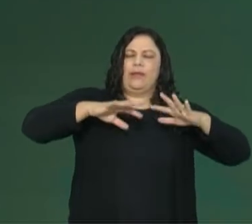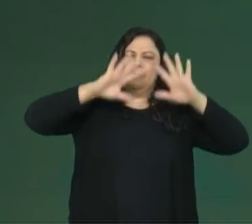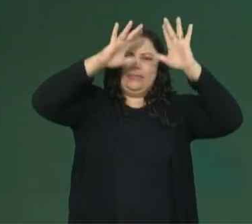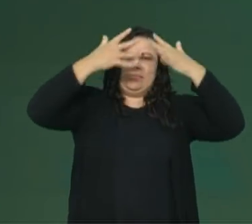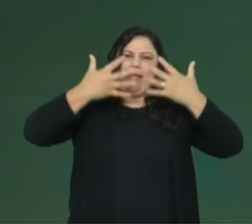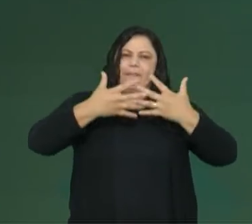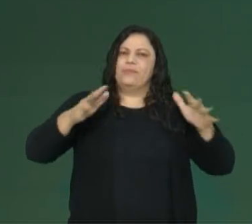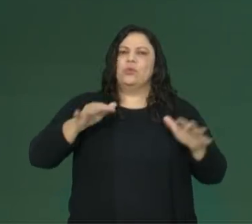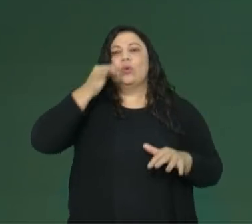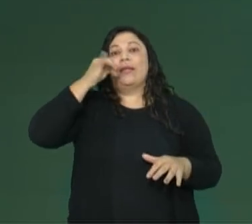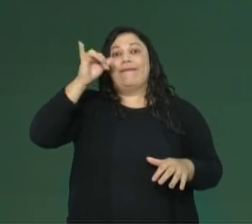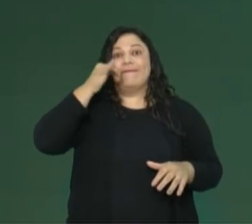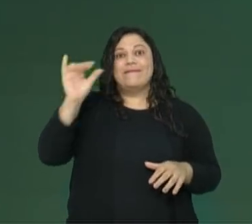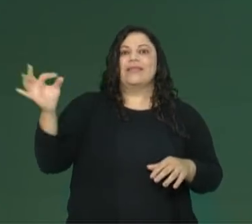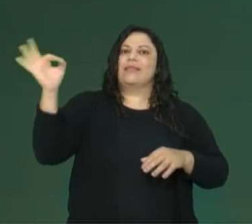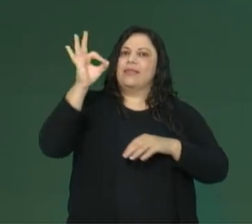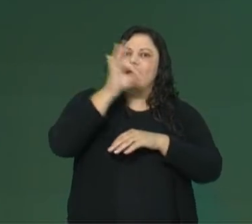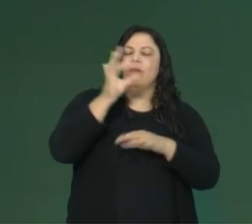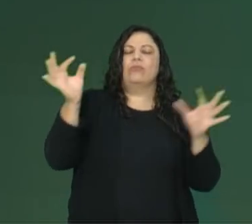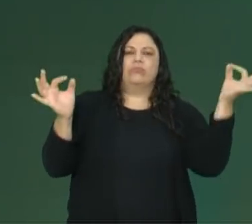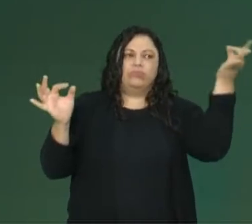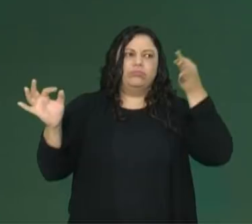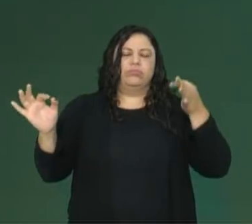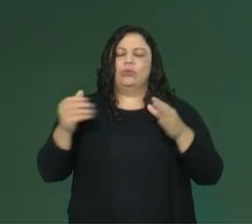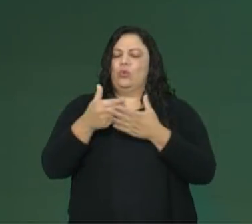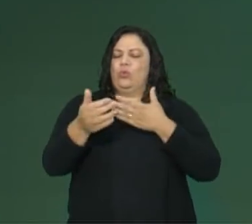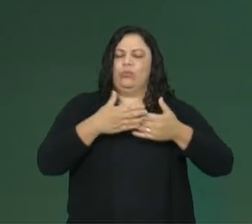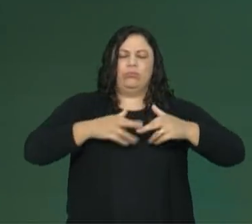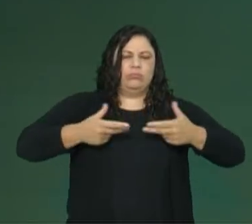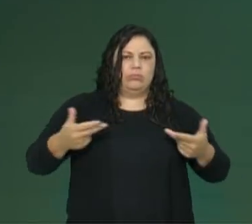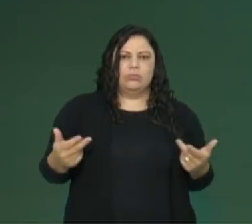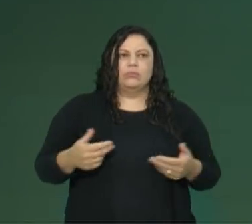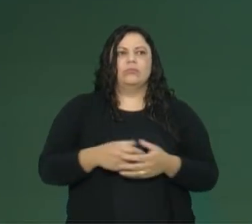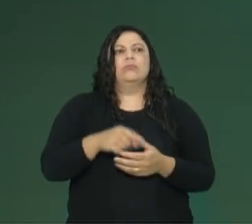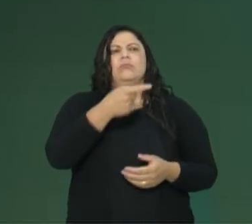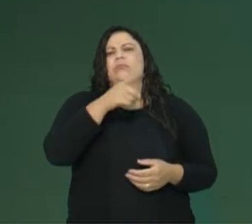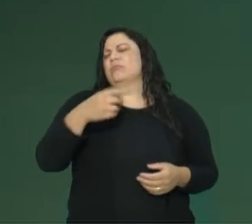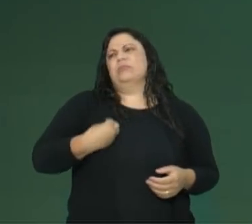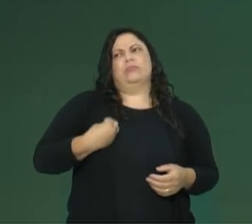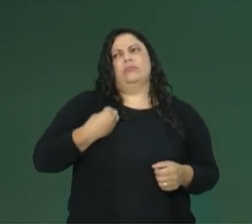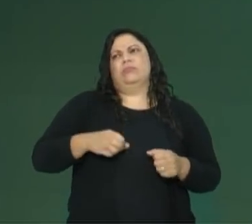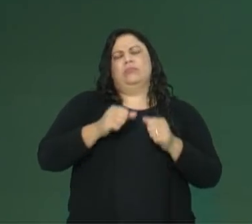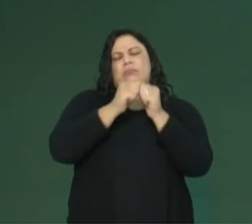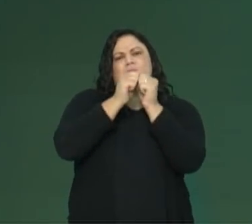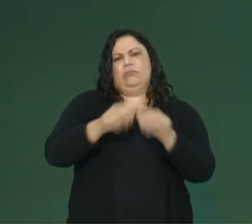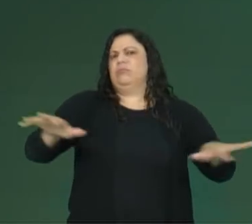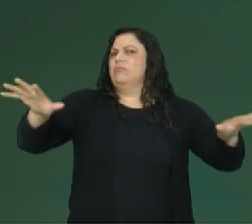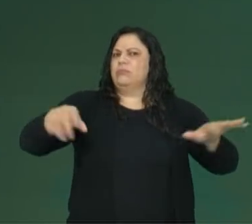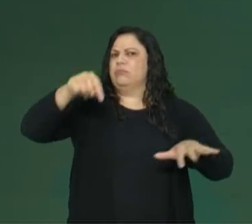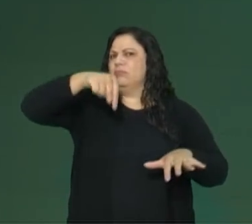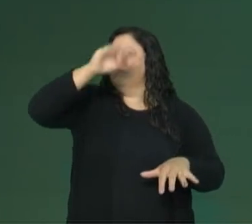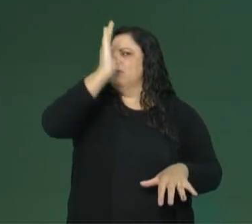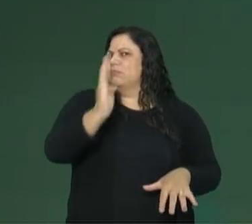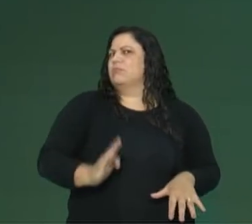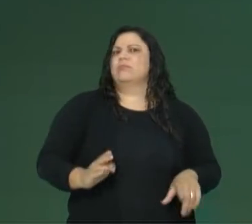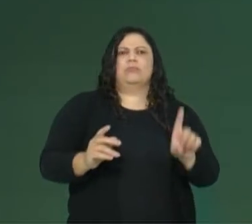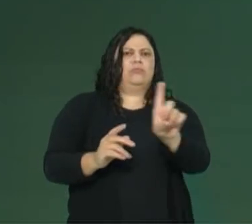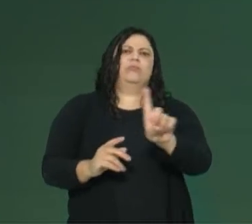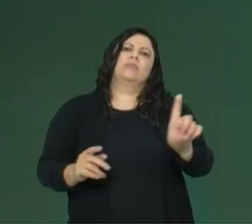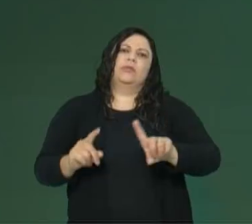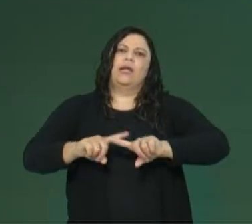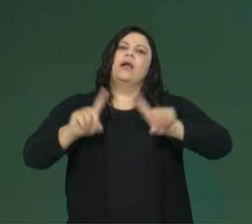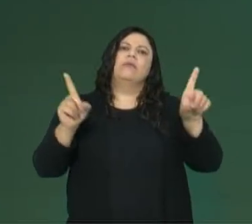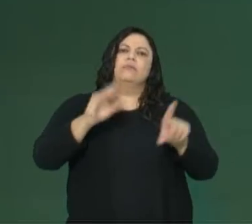fazer para o mosquito não te alcançar, ajuda a prevenir. Não vivemos epidemias disso no Brasil, mas somos um país onde